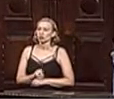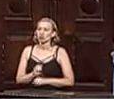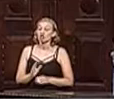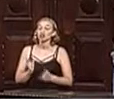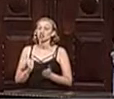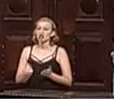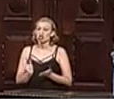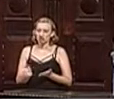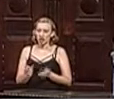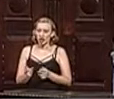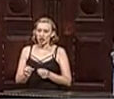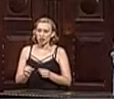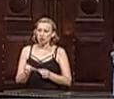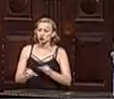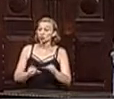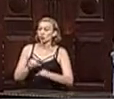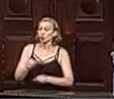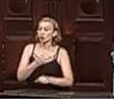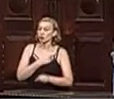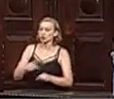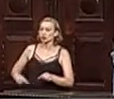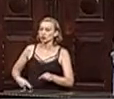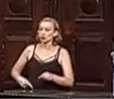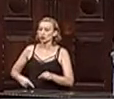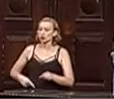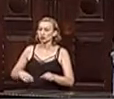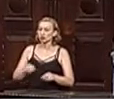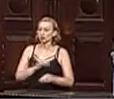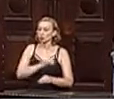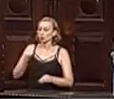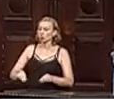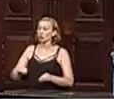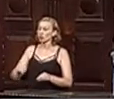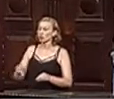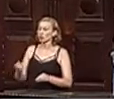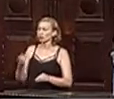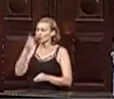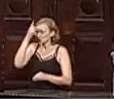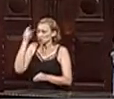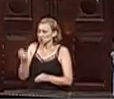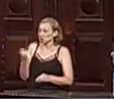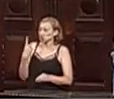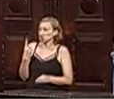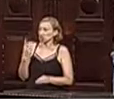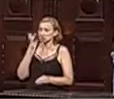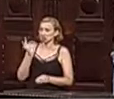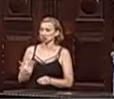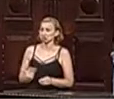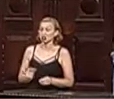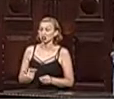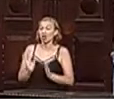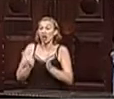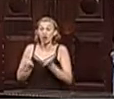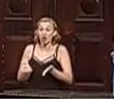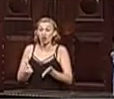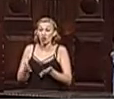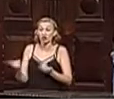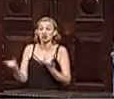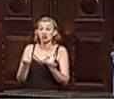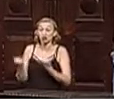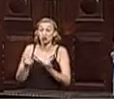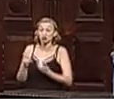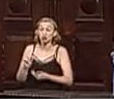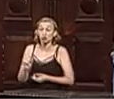alterou o presidente e colocou um estranho aos quadros para presidir essa empresa. E agora, se tem notícia que esse